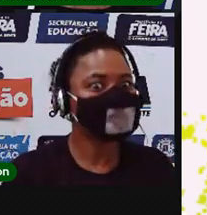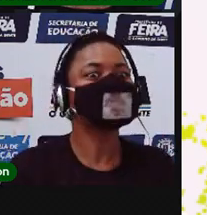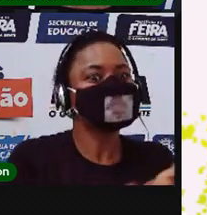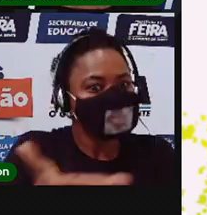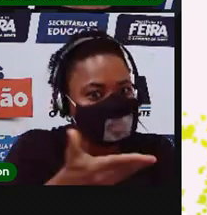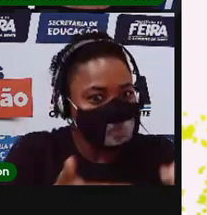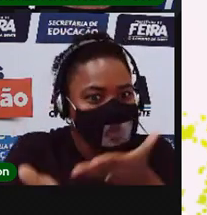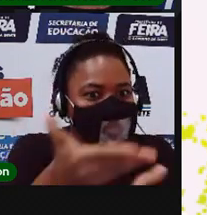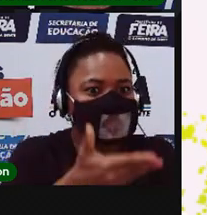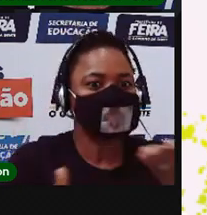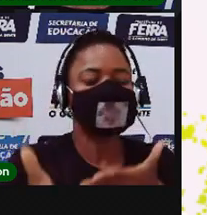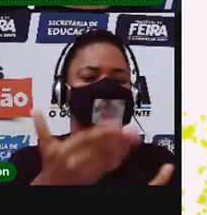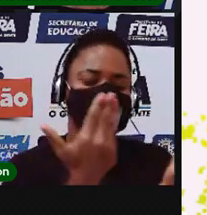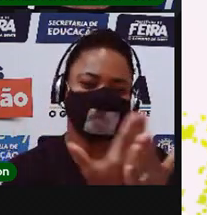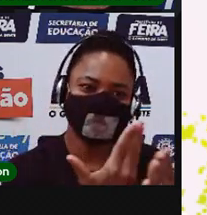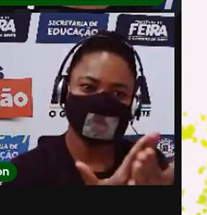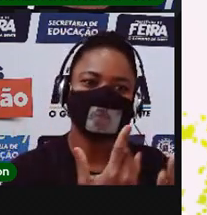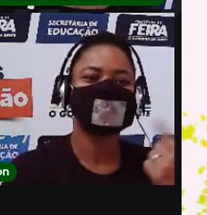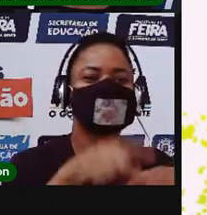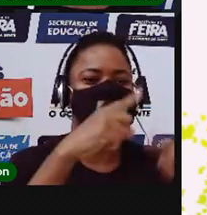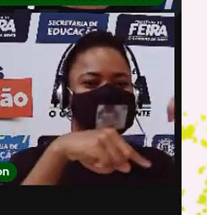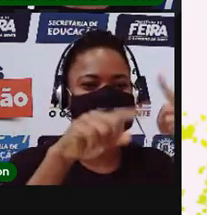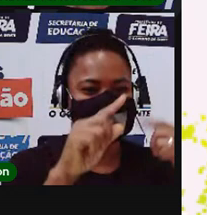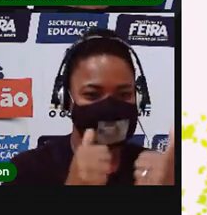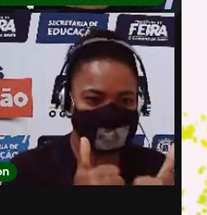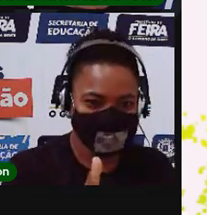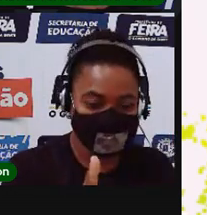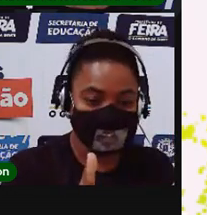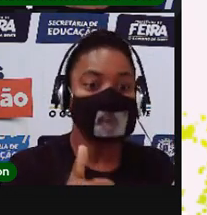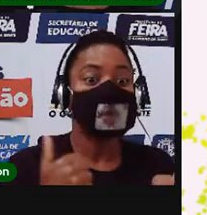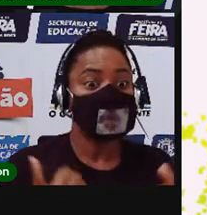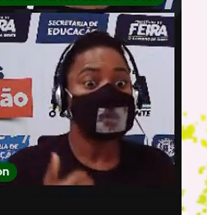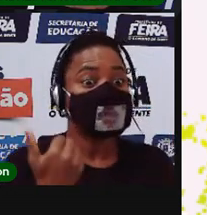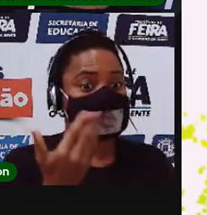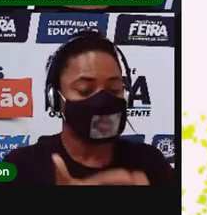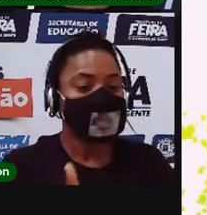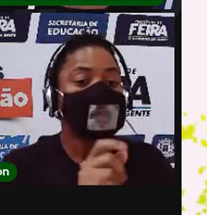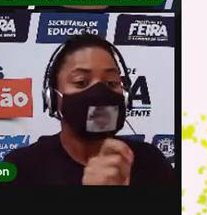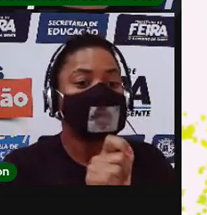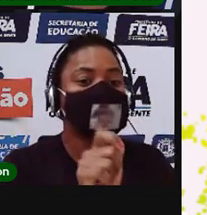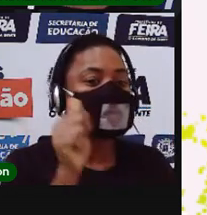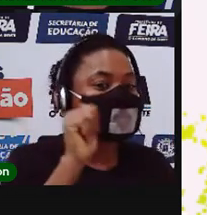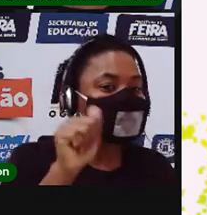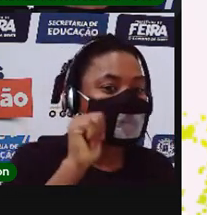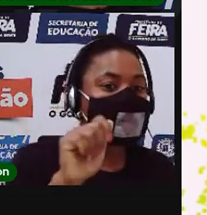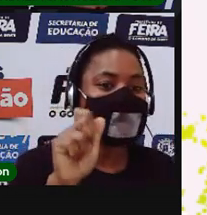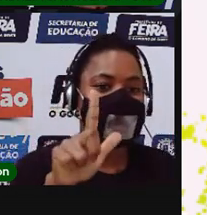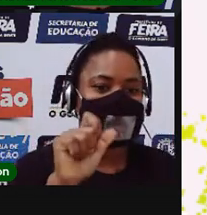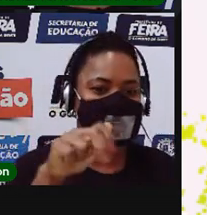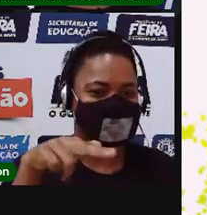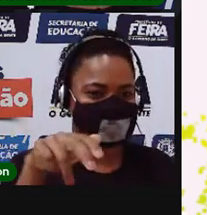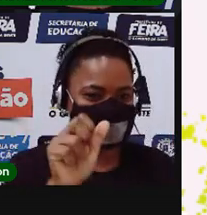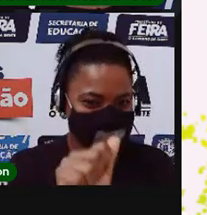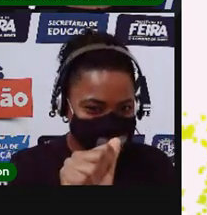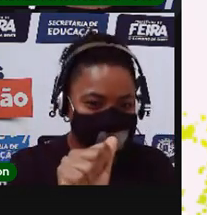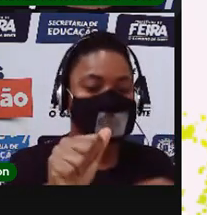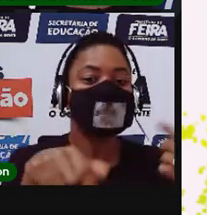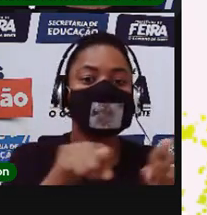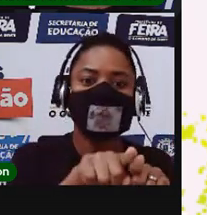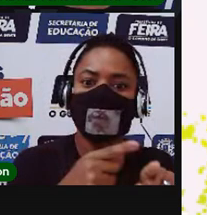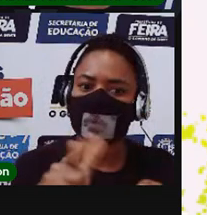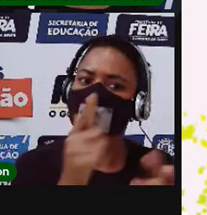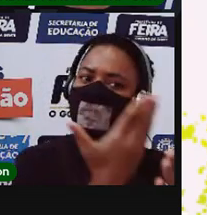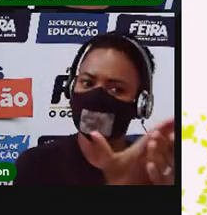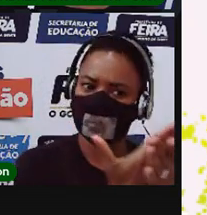Foi a aluna Luana Damasceno Santos. Estudar e fazer tudo correto. Outra pessoa colocou,